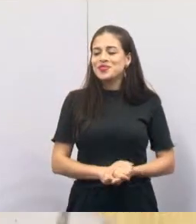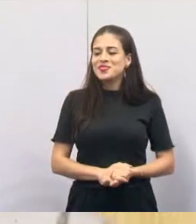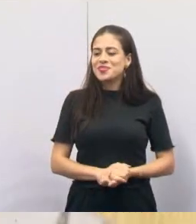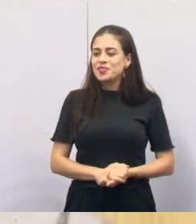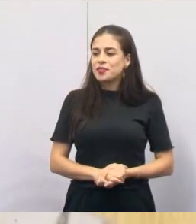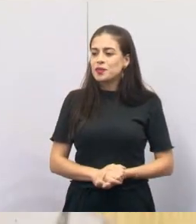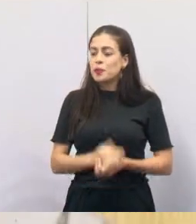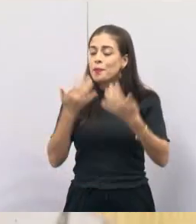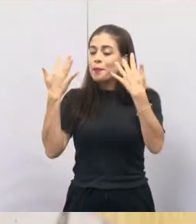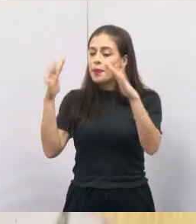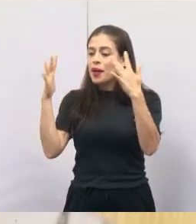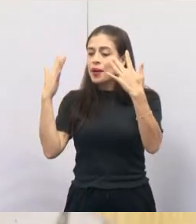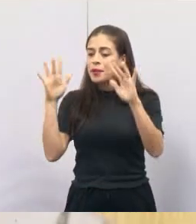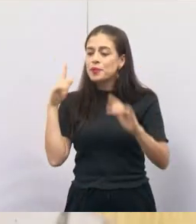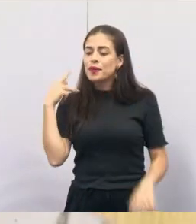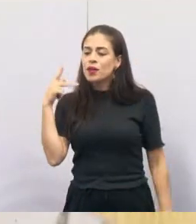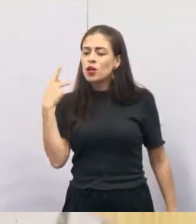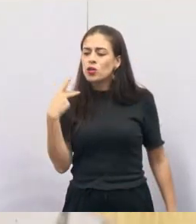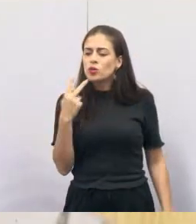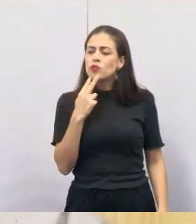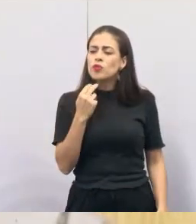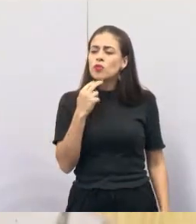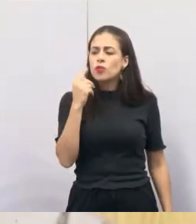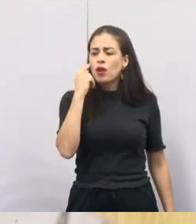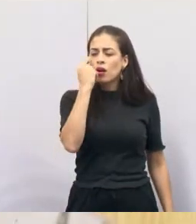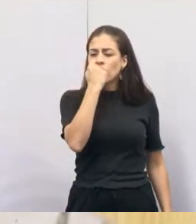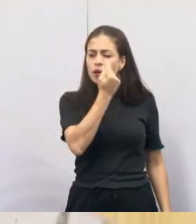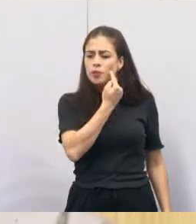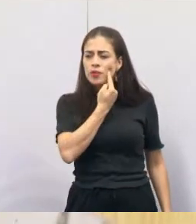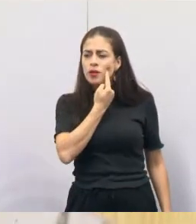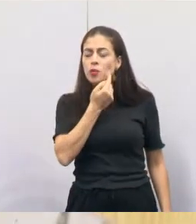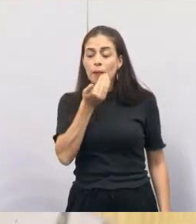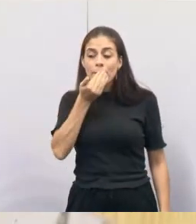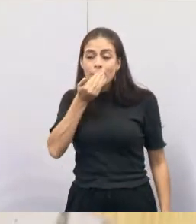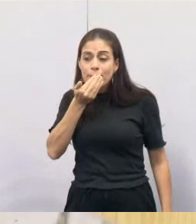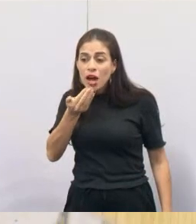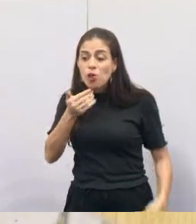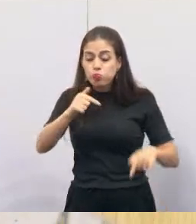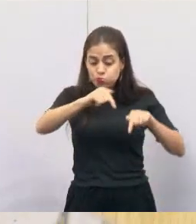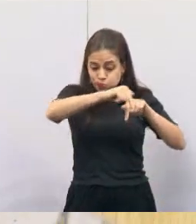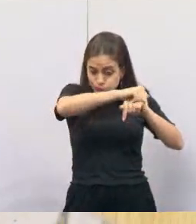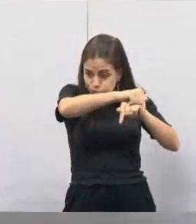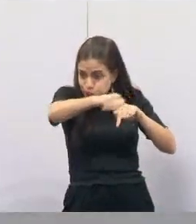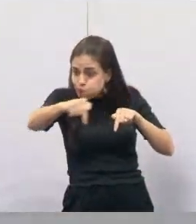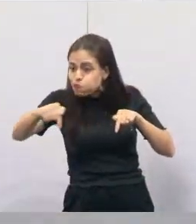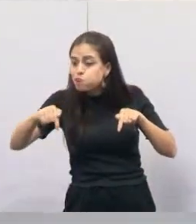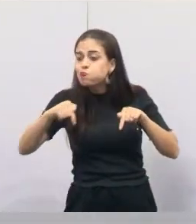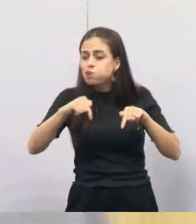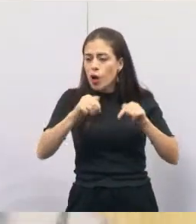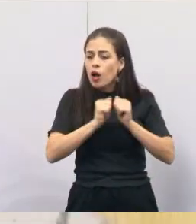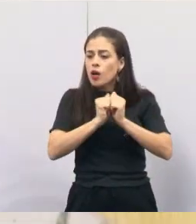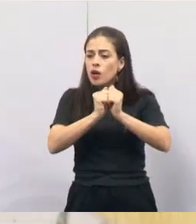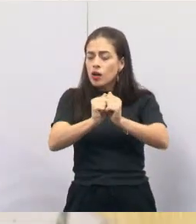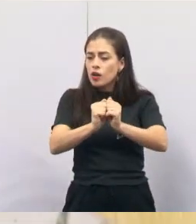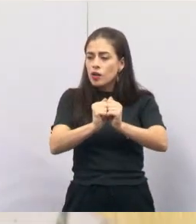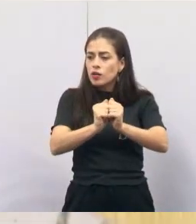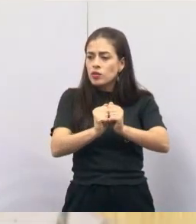Parabéns, vereador Valmido Parque Meia Lua, pelo pedido de uma rotatória ali